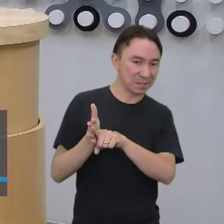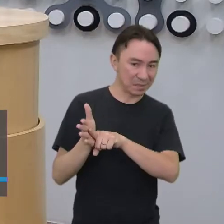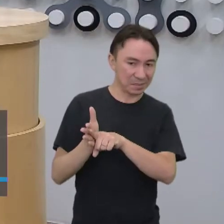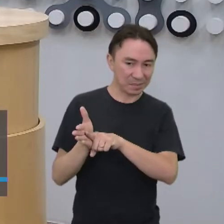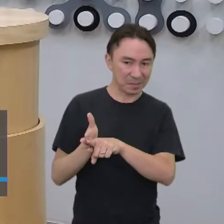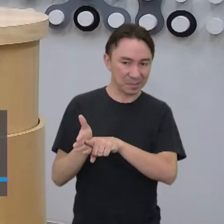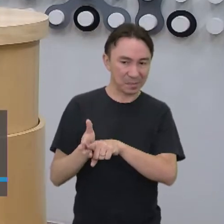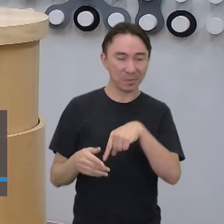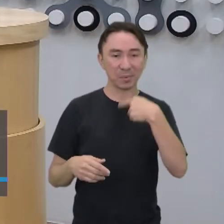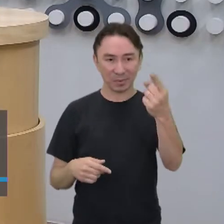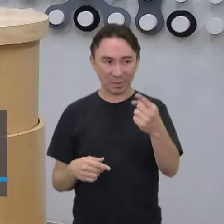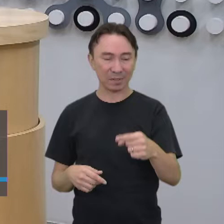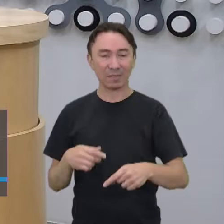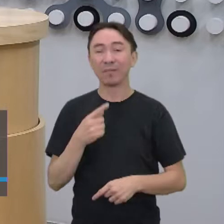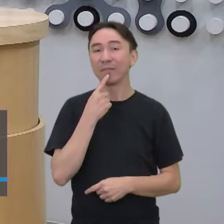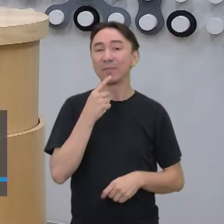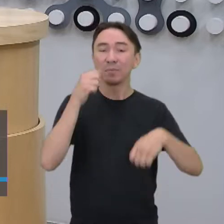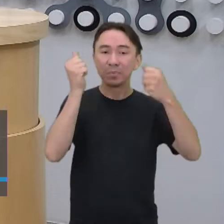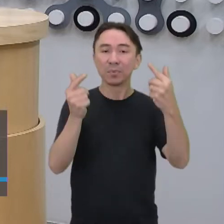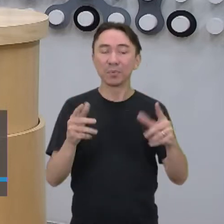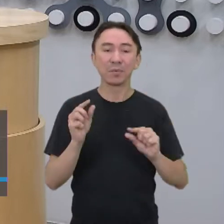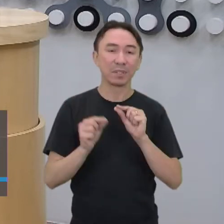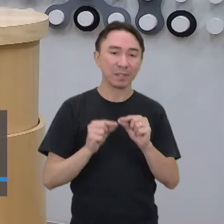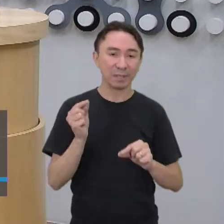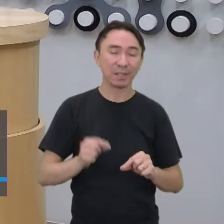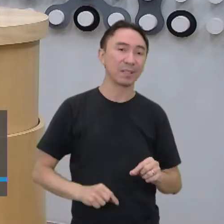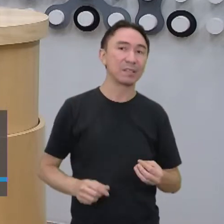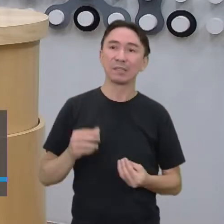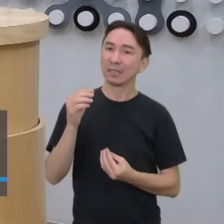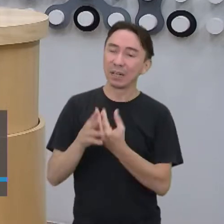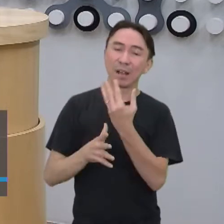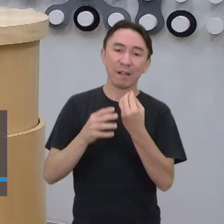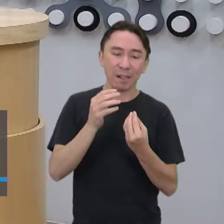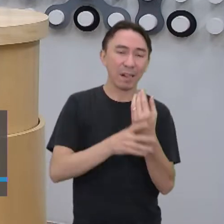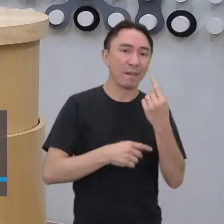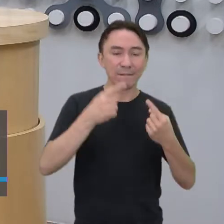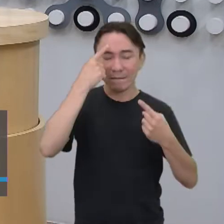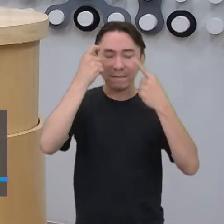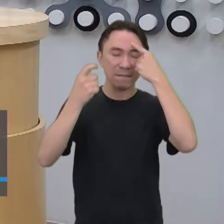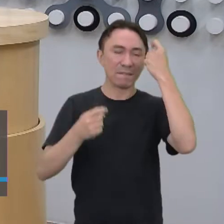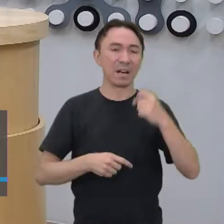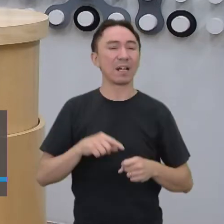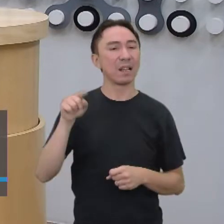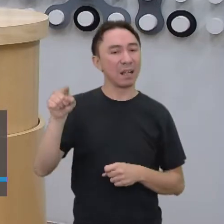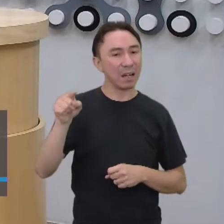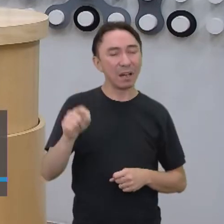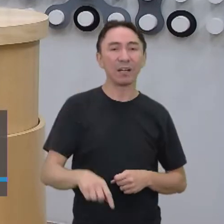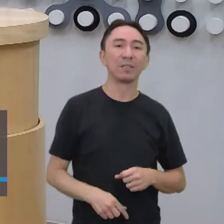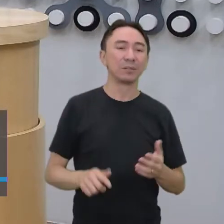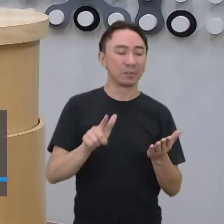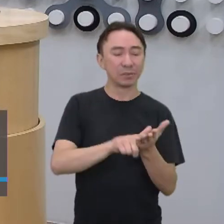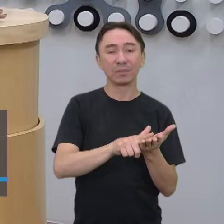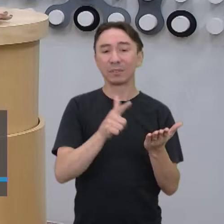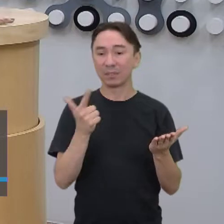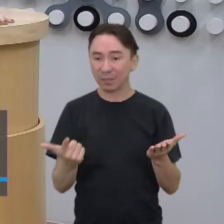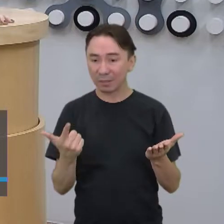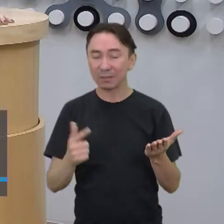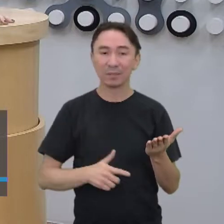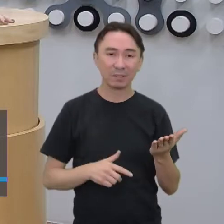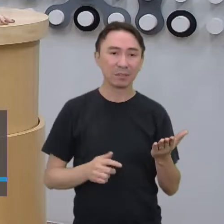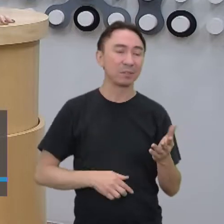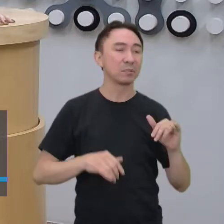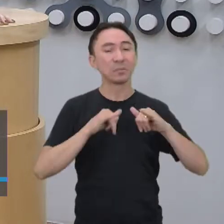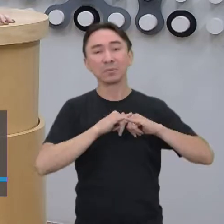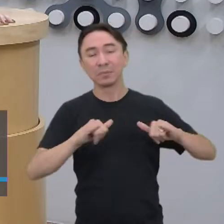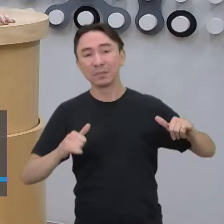Porque agora, se a gente consegue ver que os jornais têm diversas formas de entender a notícia, compor a notícia, aprendemos isso com o professor Mauro Farias. O professor